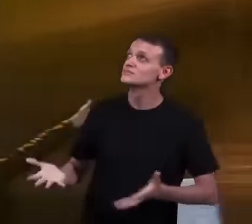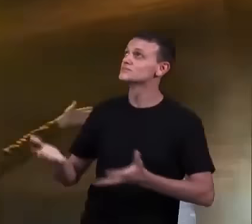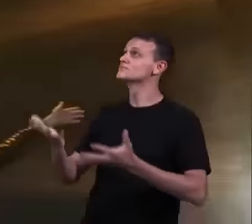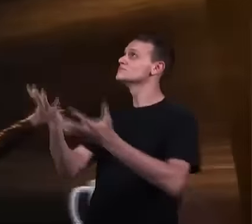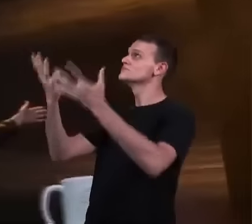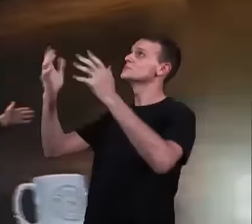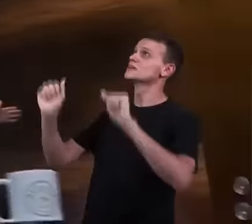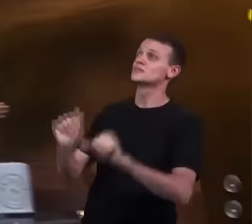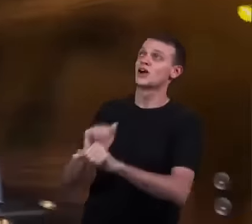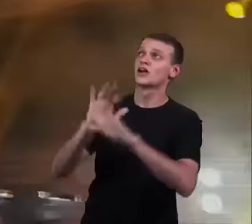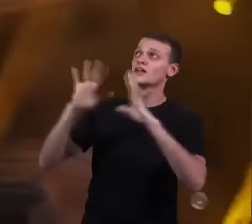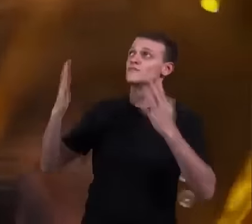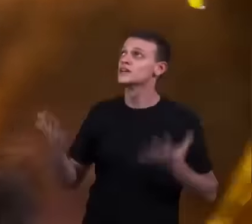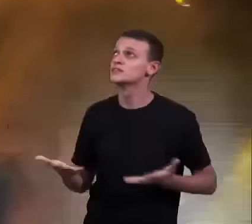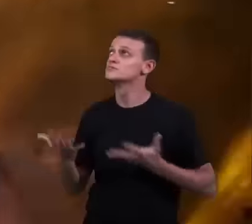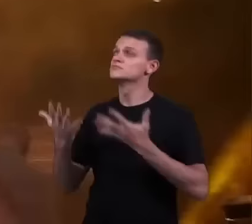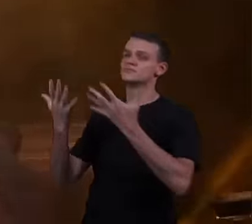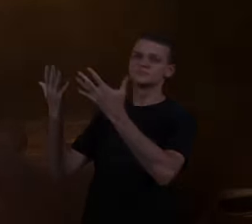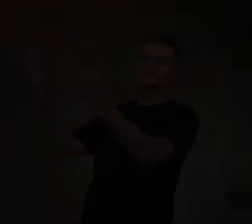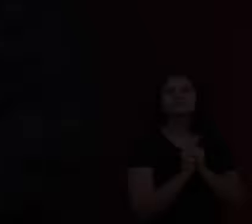seu nome.